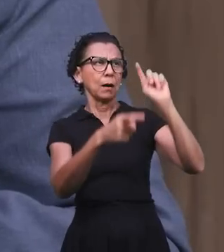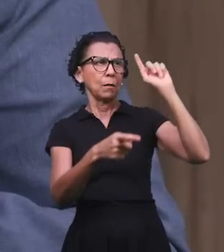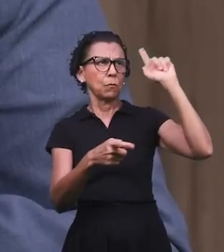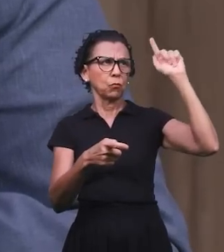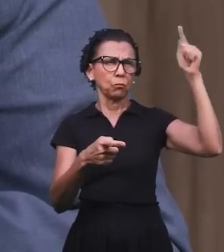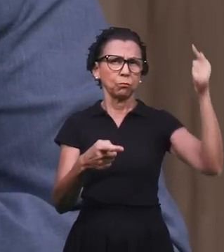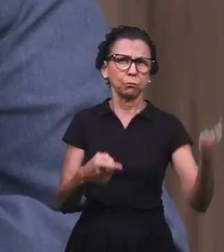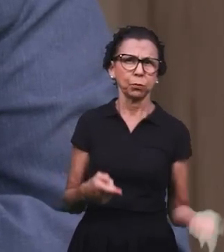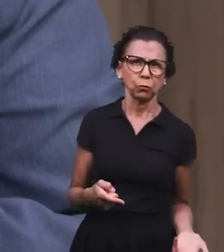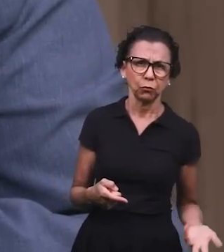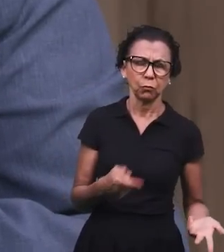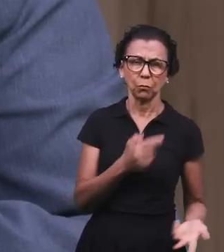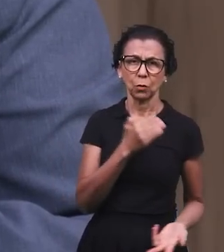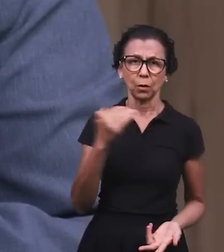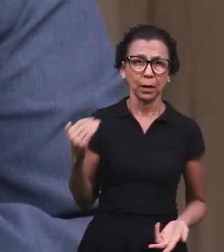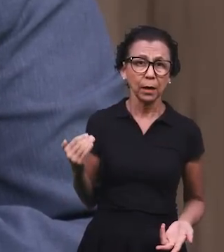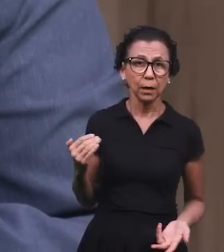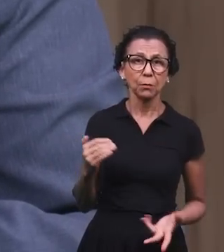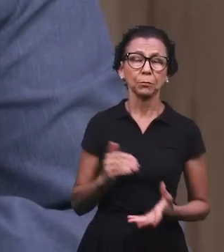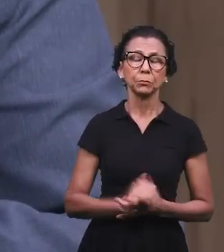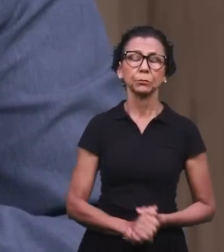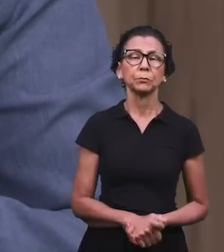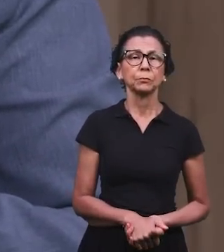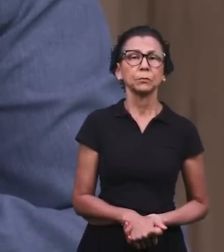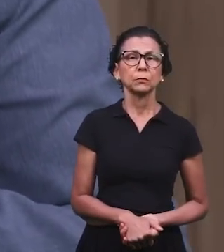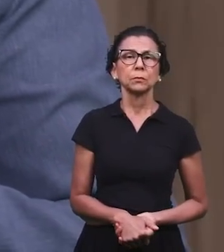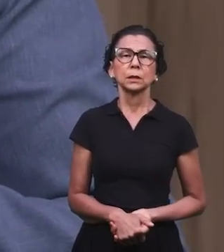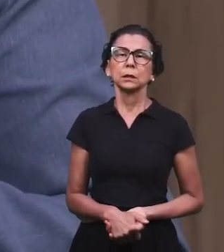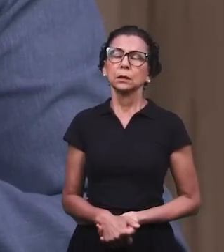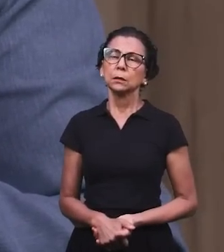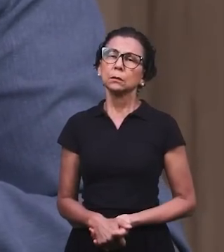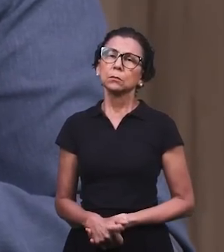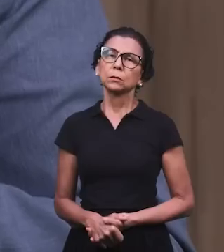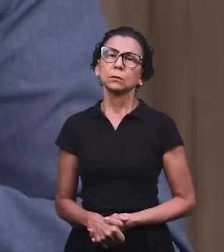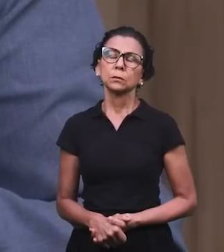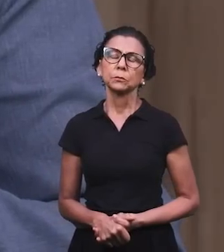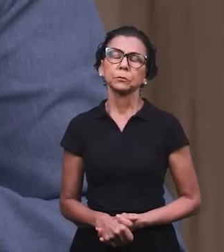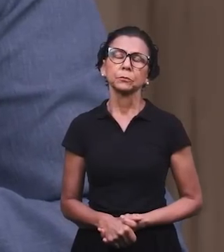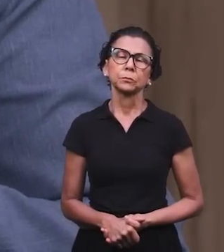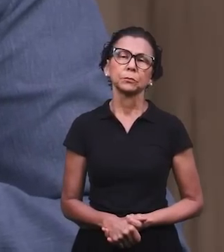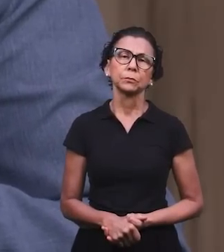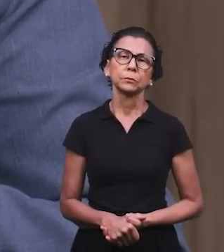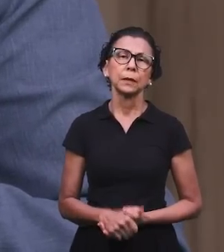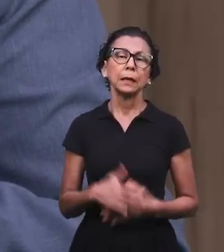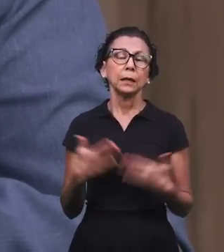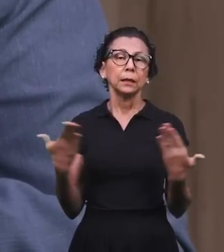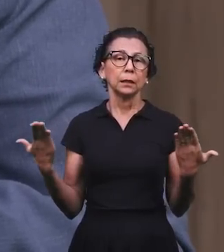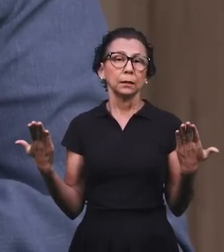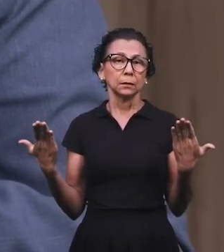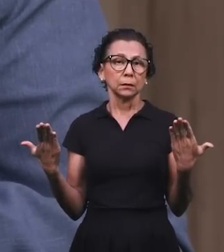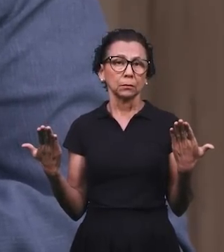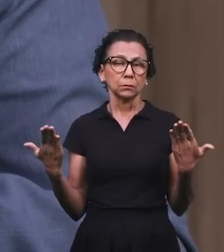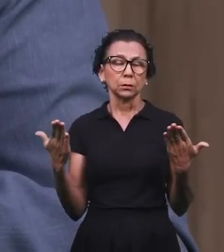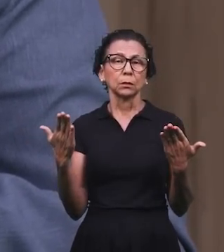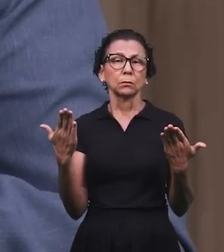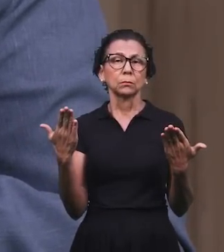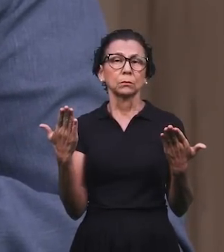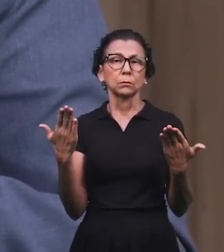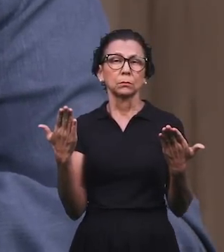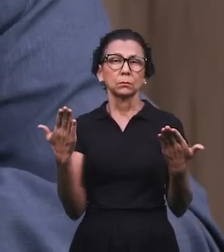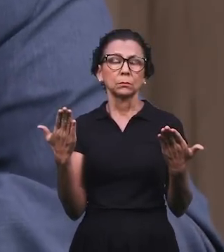pecou, ele foi um tipo do Senhor Jesus. E chega esse momento agora, Adonias ali,